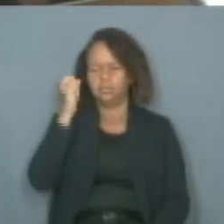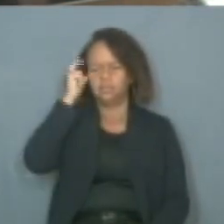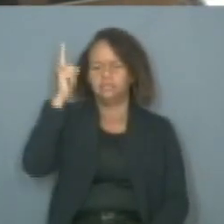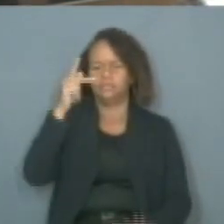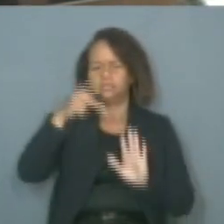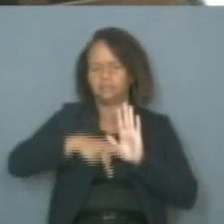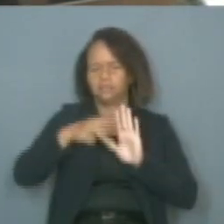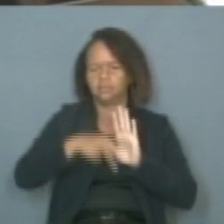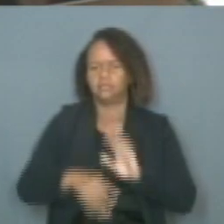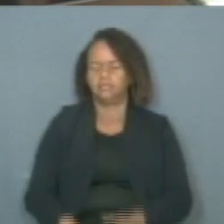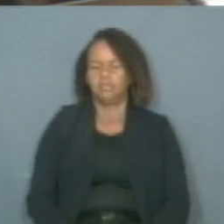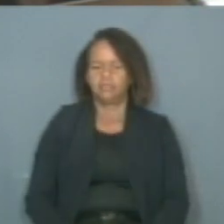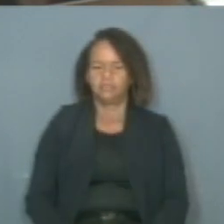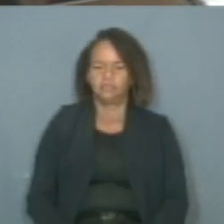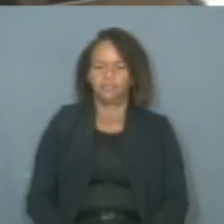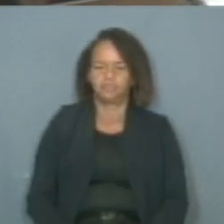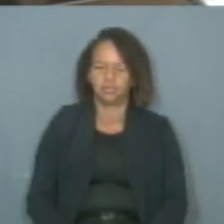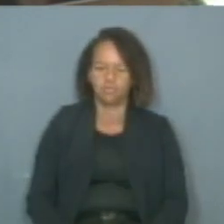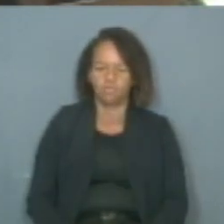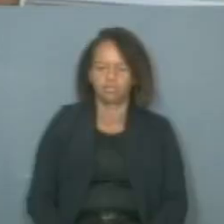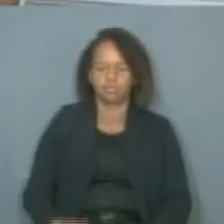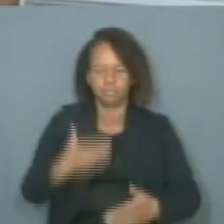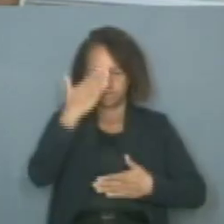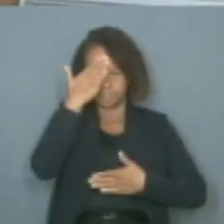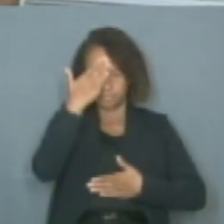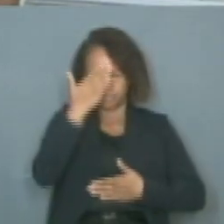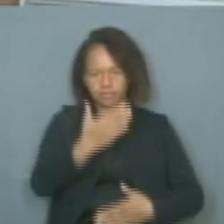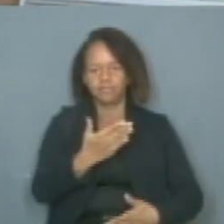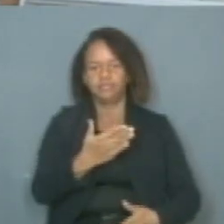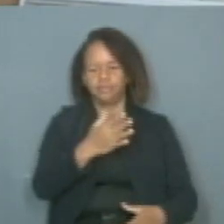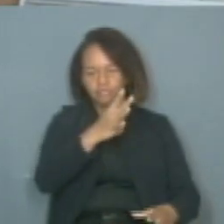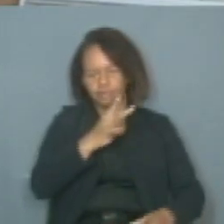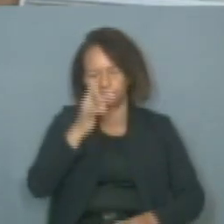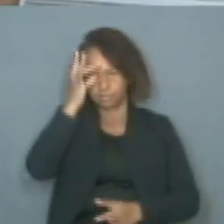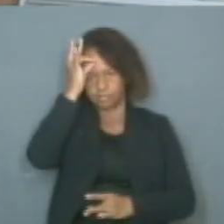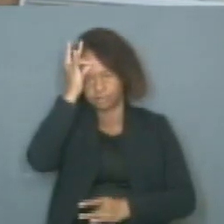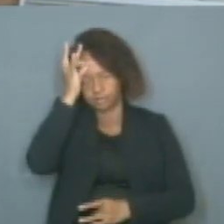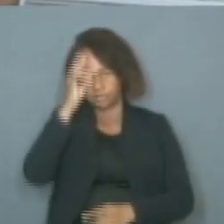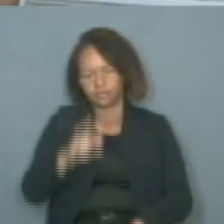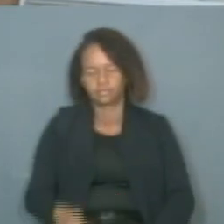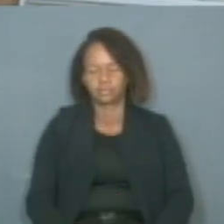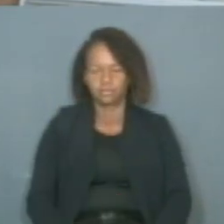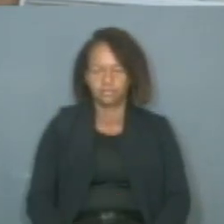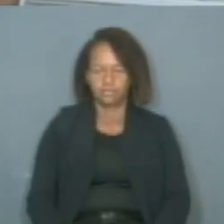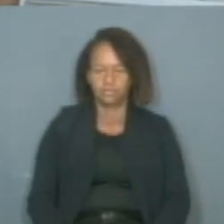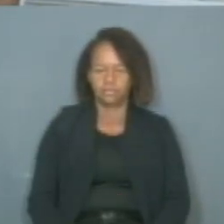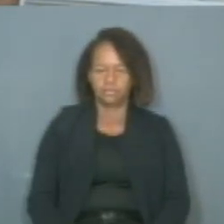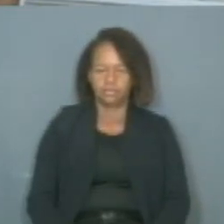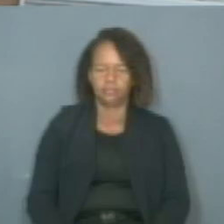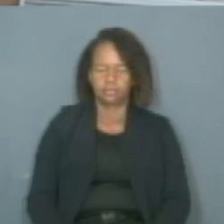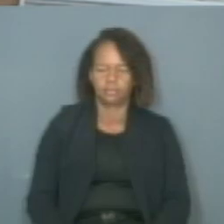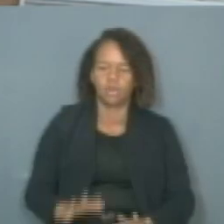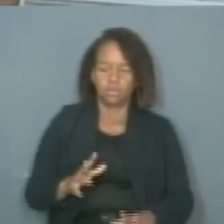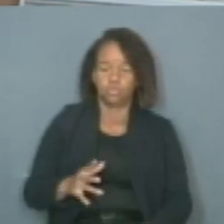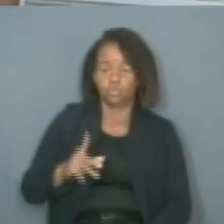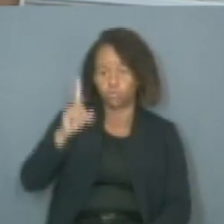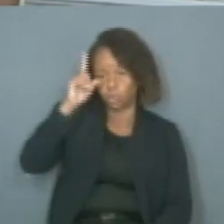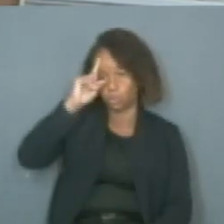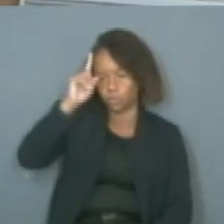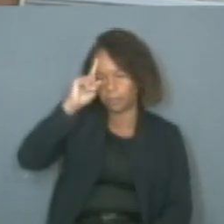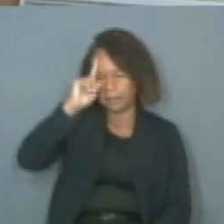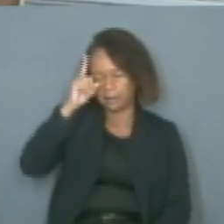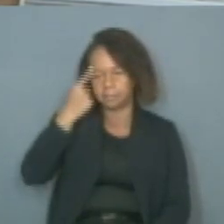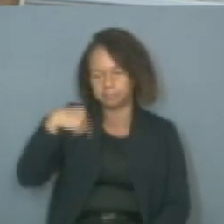seu projeto. Eu agradeço e incorporo a vossa parte. Acho que todo dia